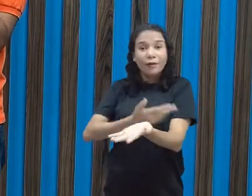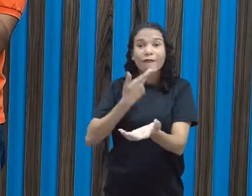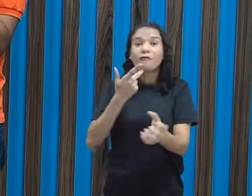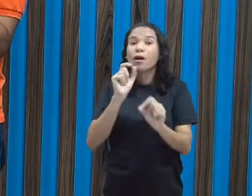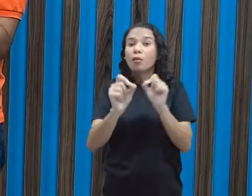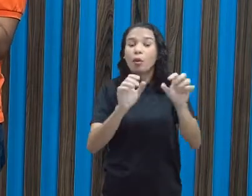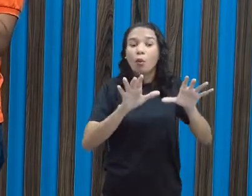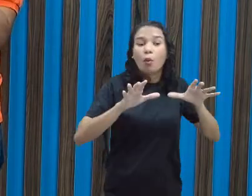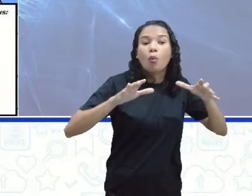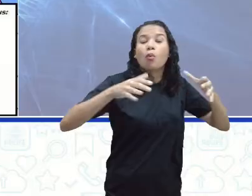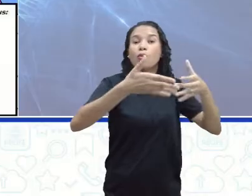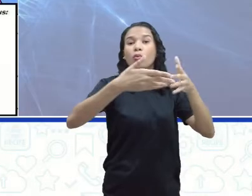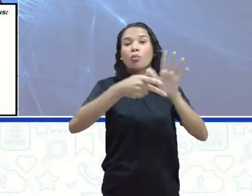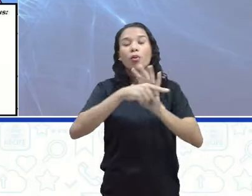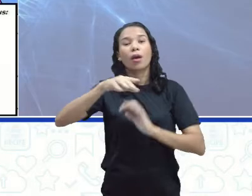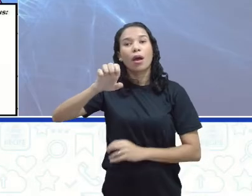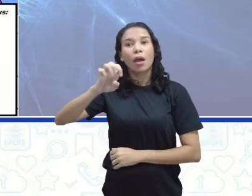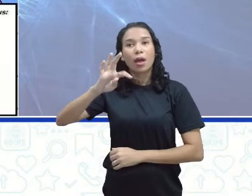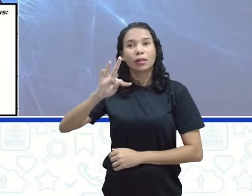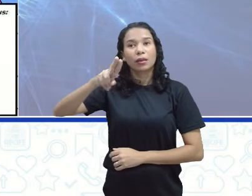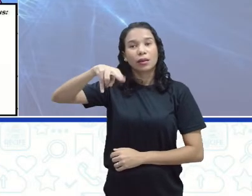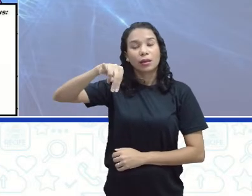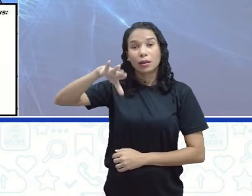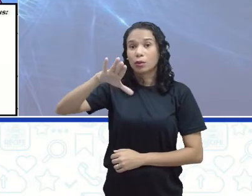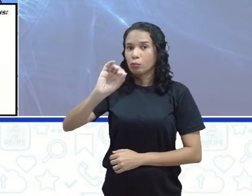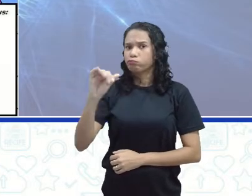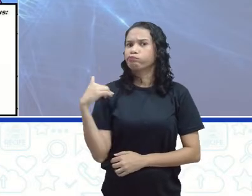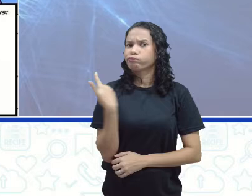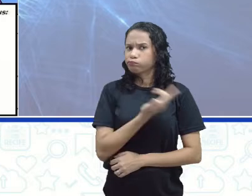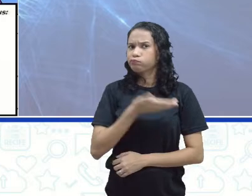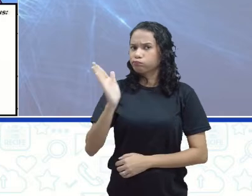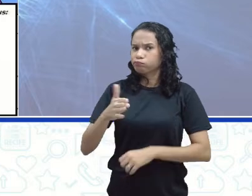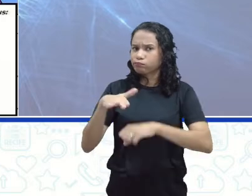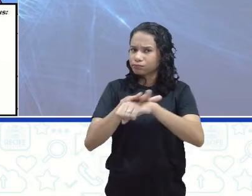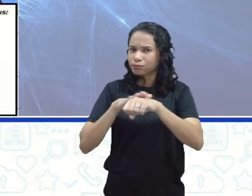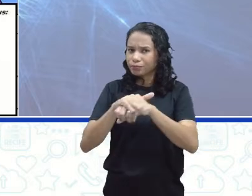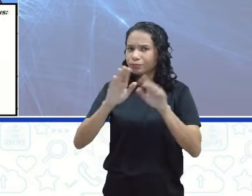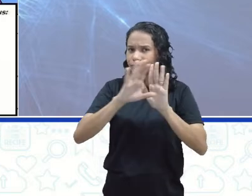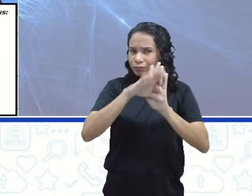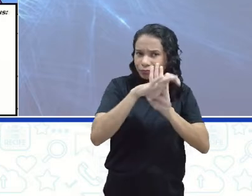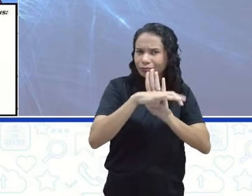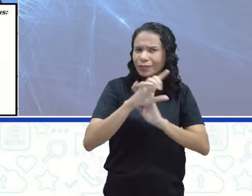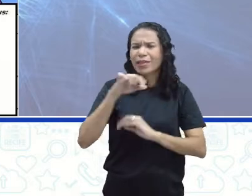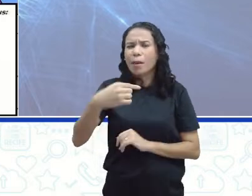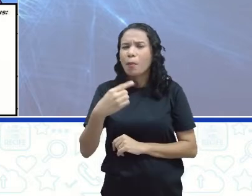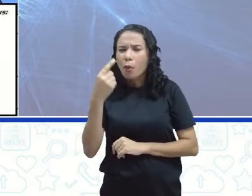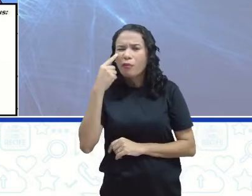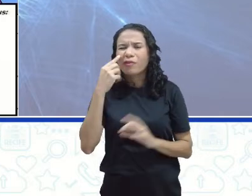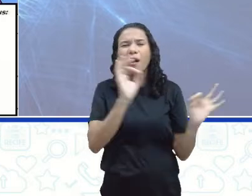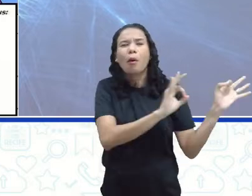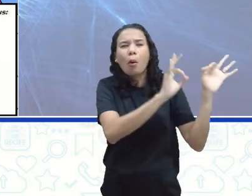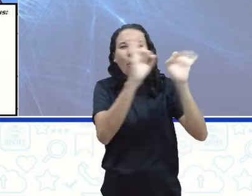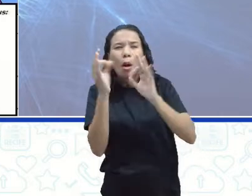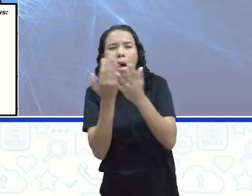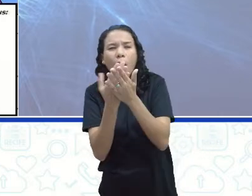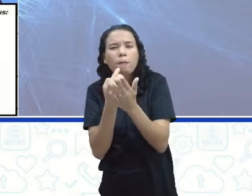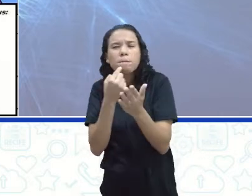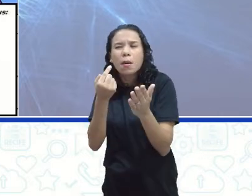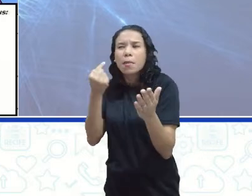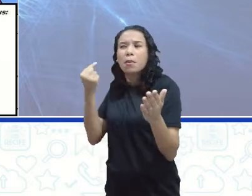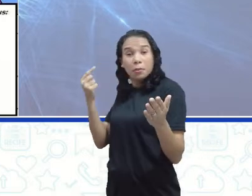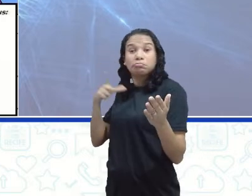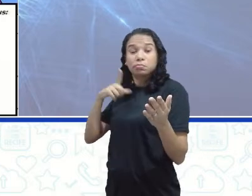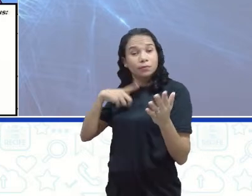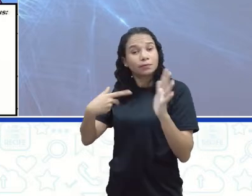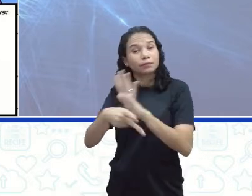grupos étnicos. A gente também já tocou aqui no conceito de etnia, né? Vai lá, essas aulas estão salvas, né, no nosso